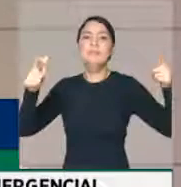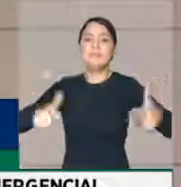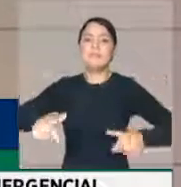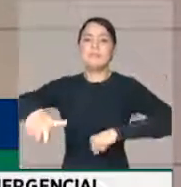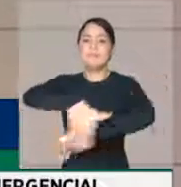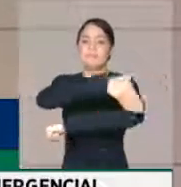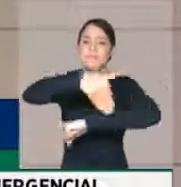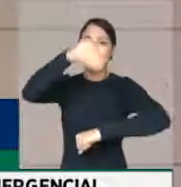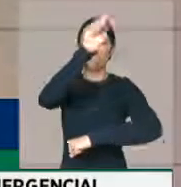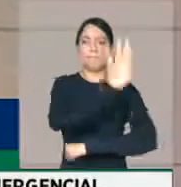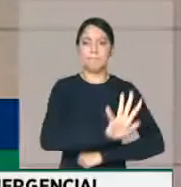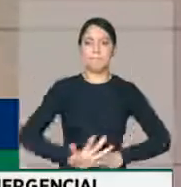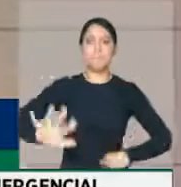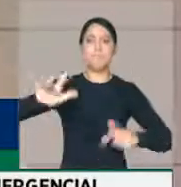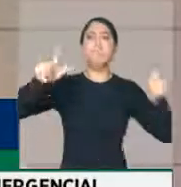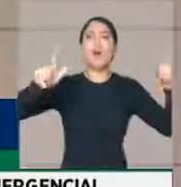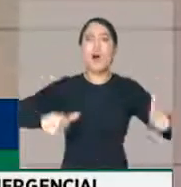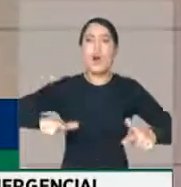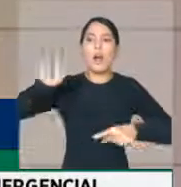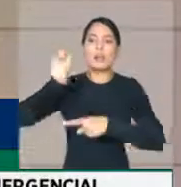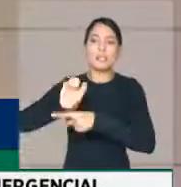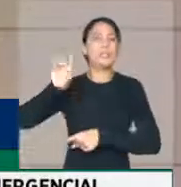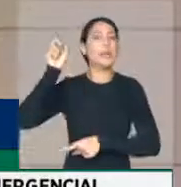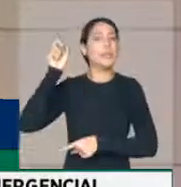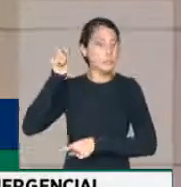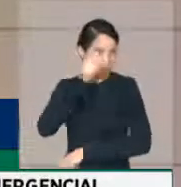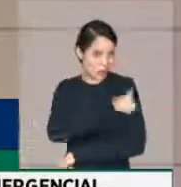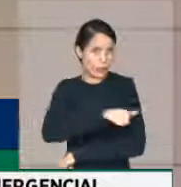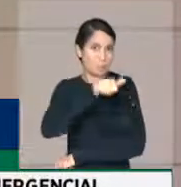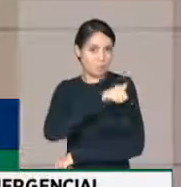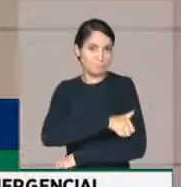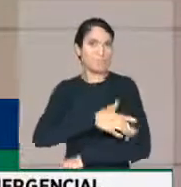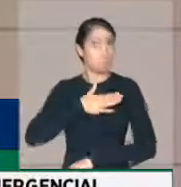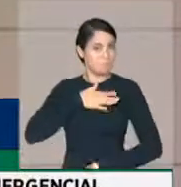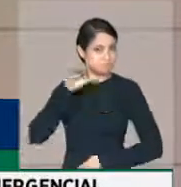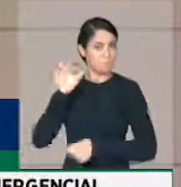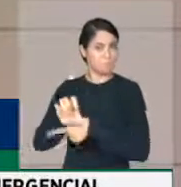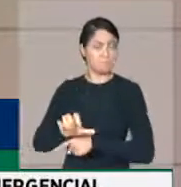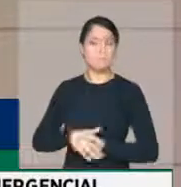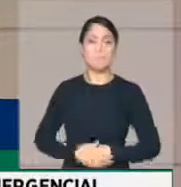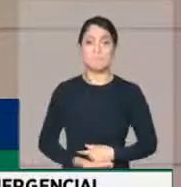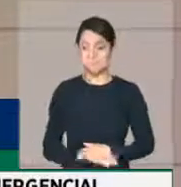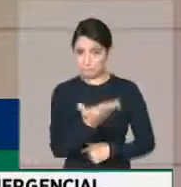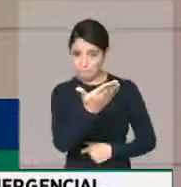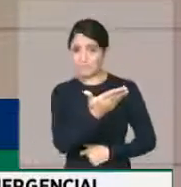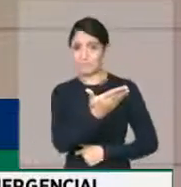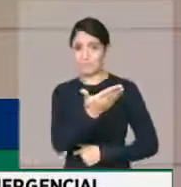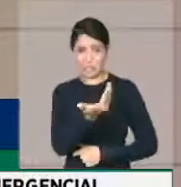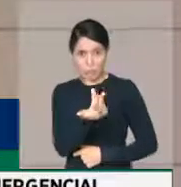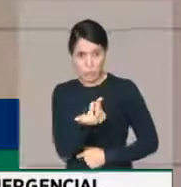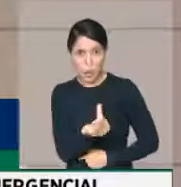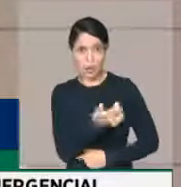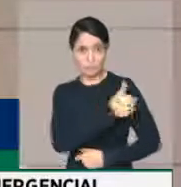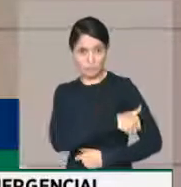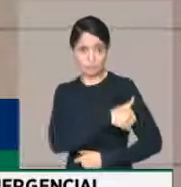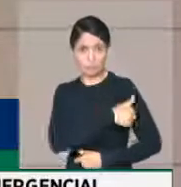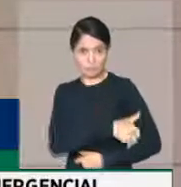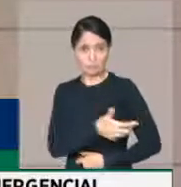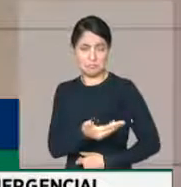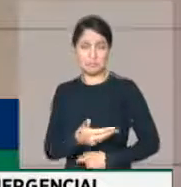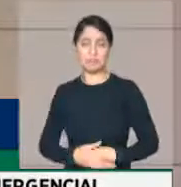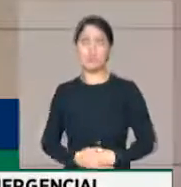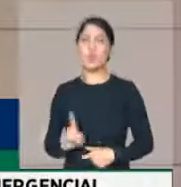nosso país. No Rio de Janeiro, por exemplo, no meu estado, no estado de Vossa Excelência, vimos uma